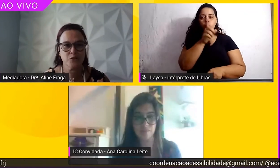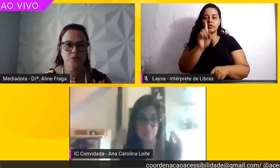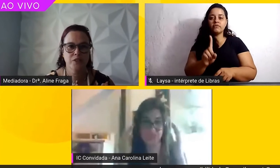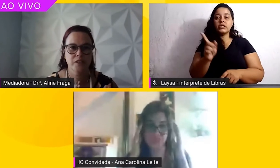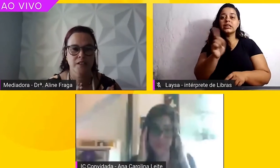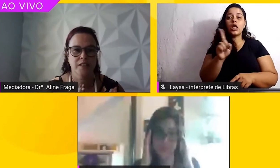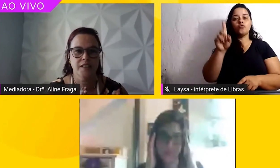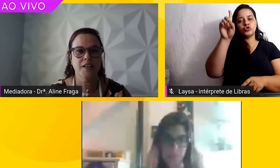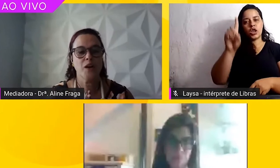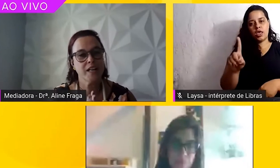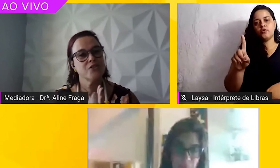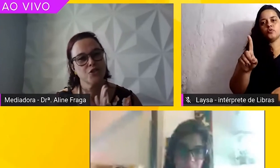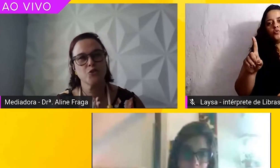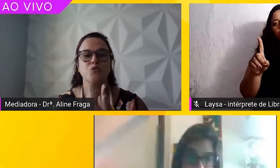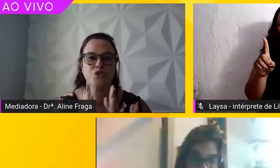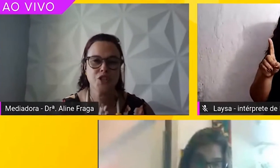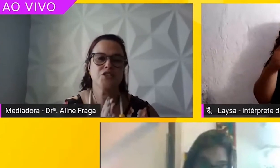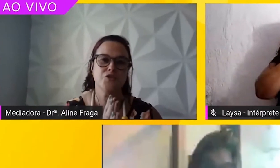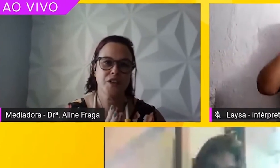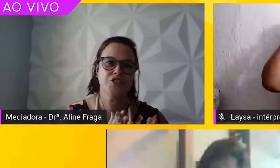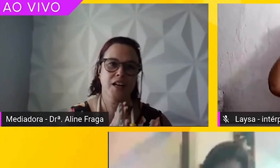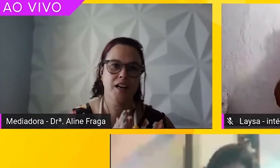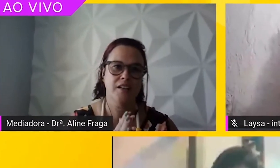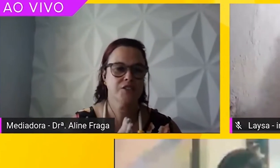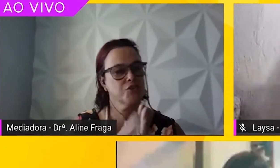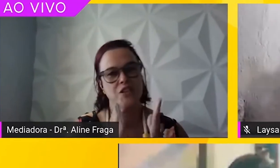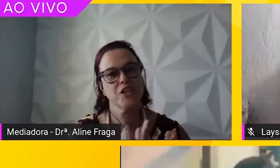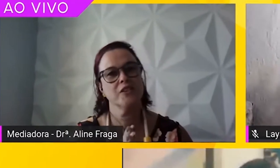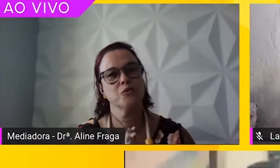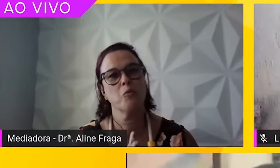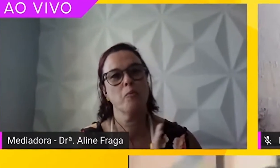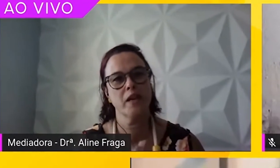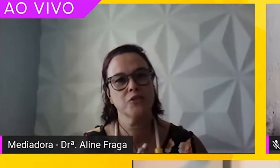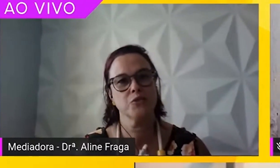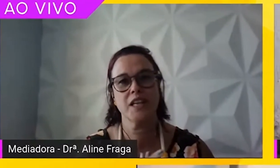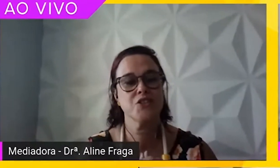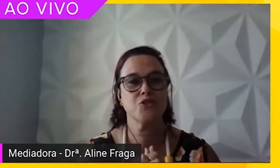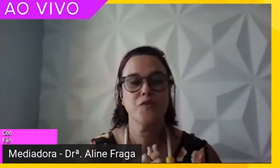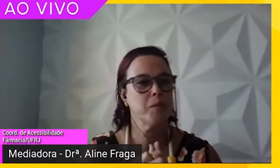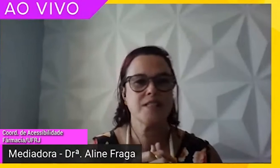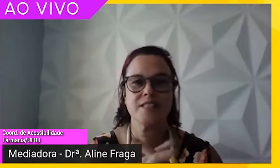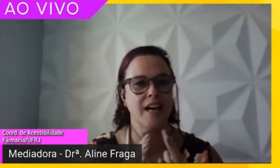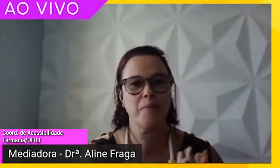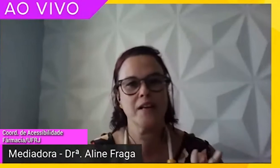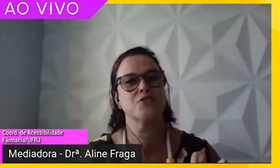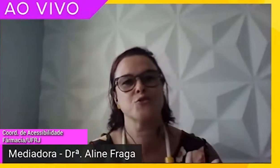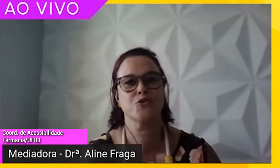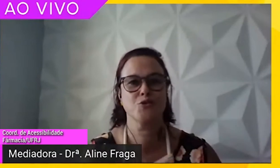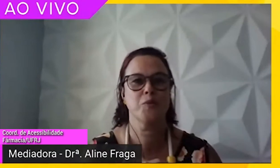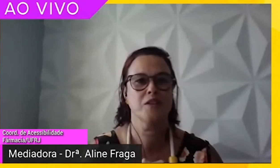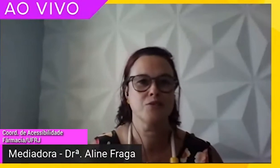um direito e eu acredito que um dia a gente vai chegar a gente vai chegar no momento em que a gente não vai precisar